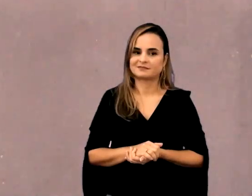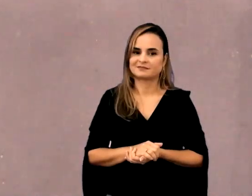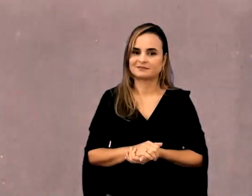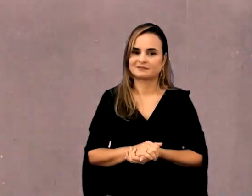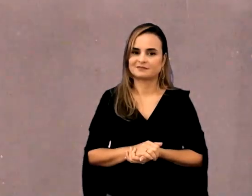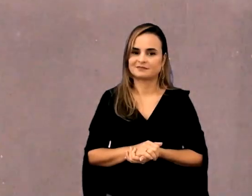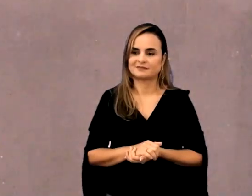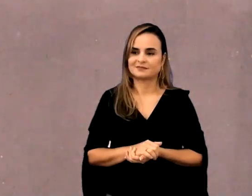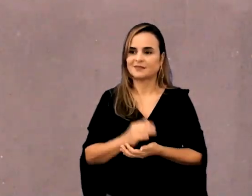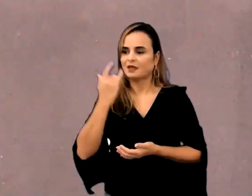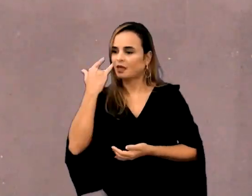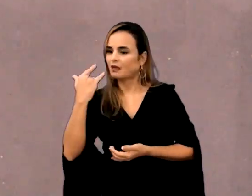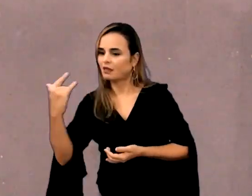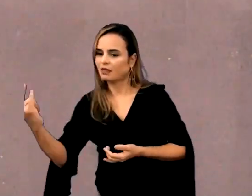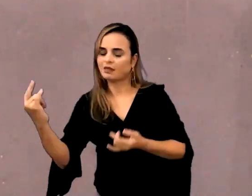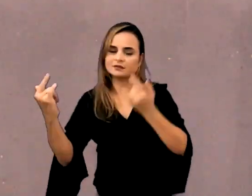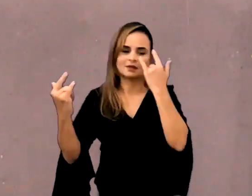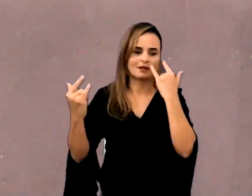atrativos,